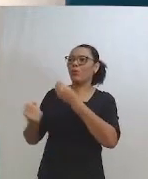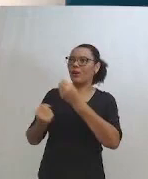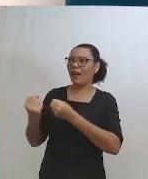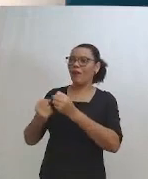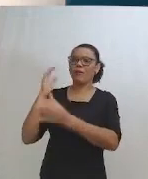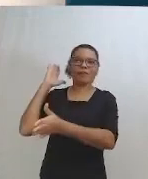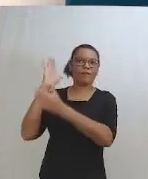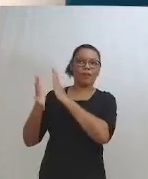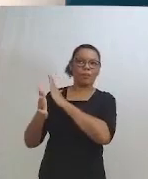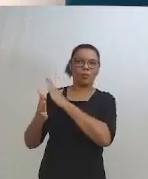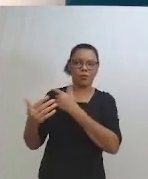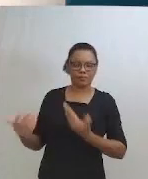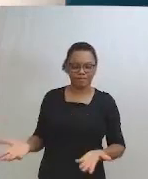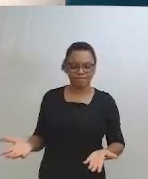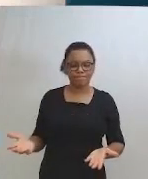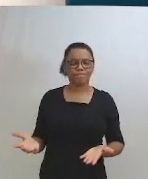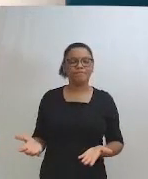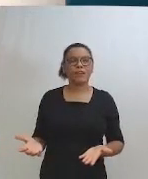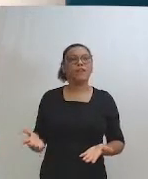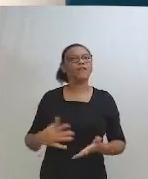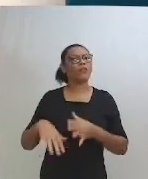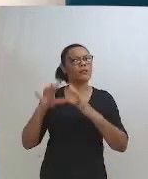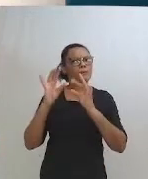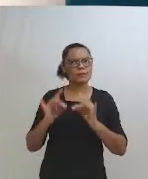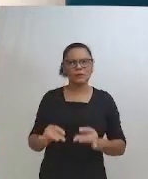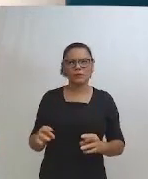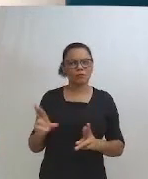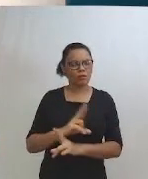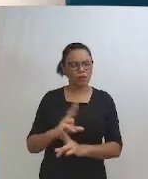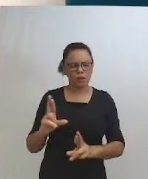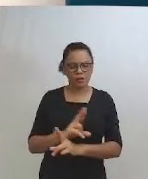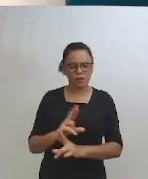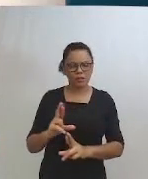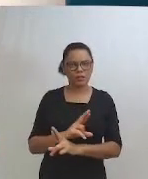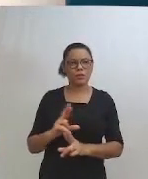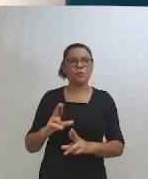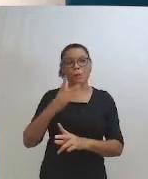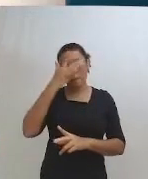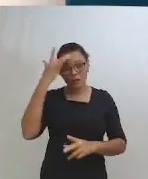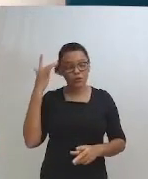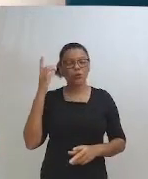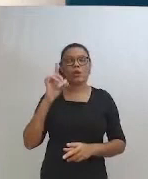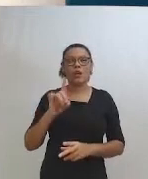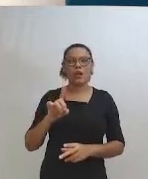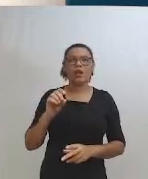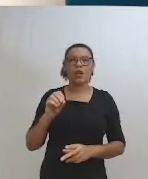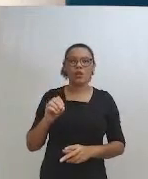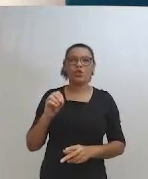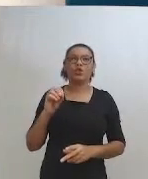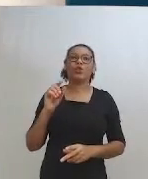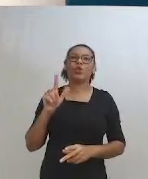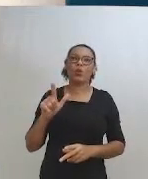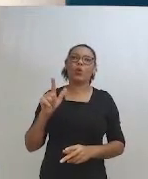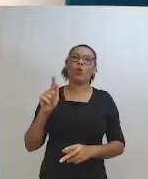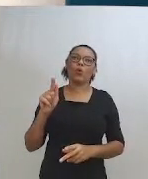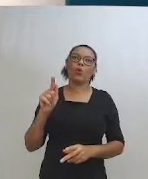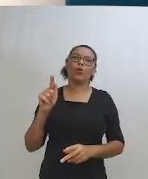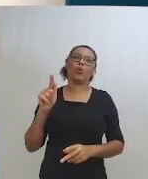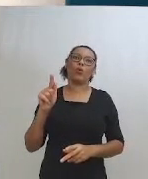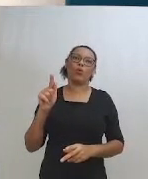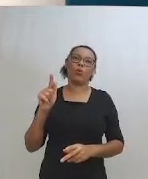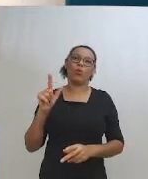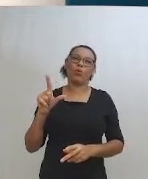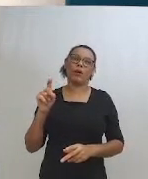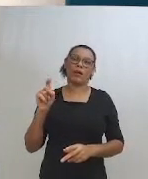foi especificamente com relação à pessoa do Douglas. O Douglas, que era funcionário do paciente,